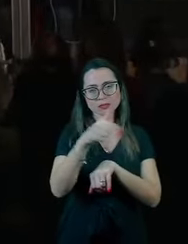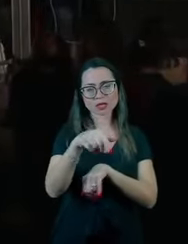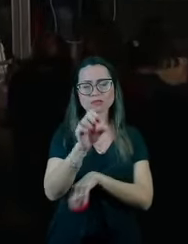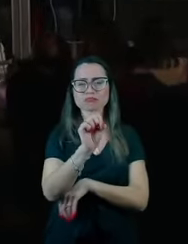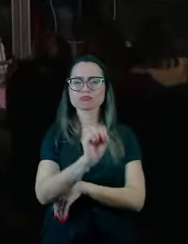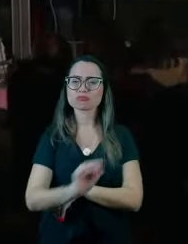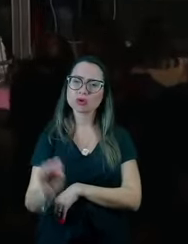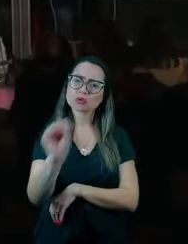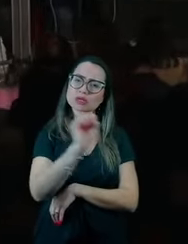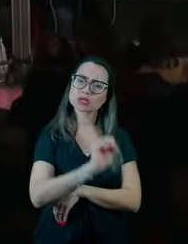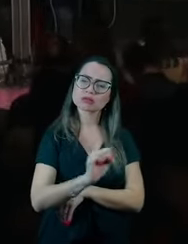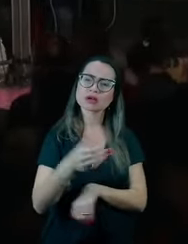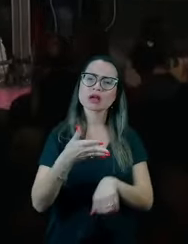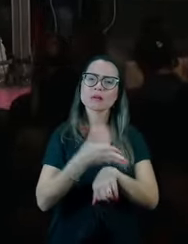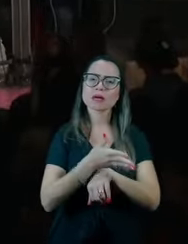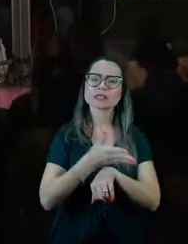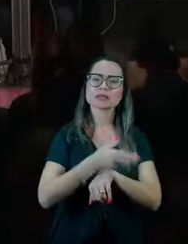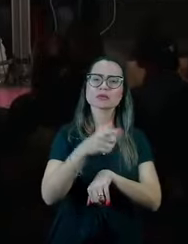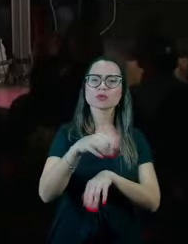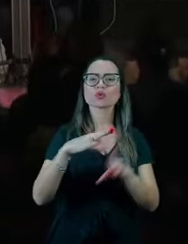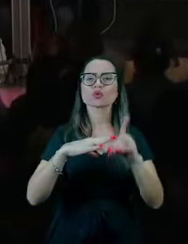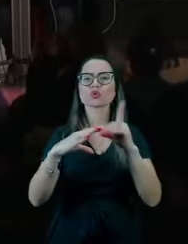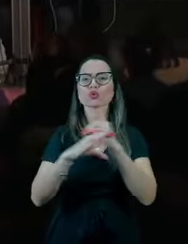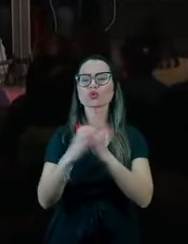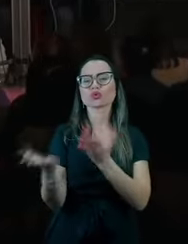no imersão. Levanta sua mão.